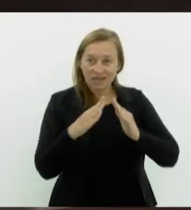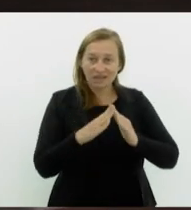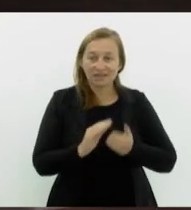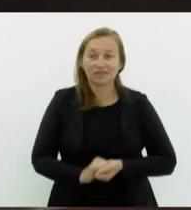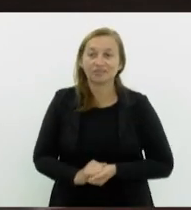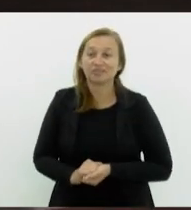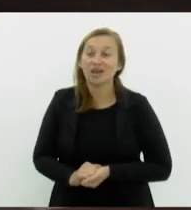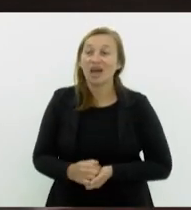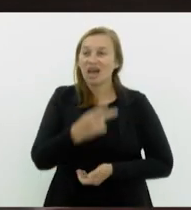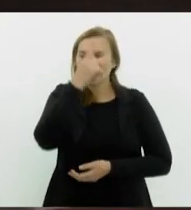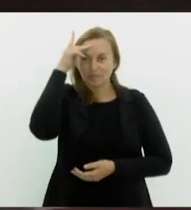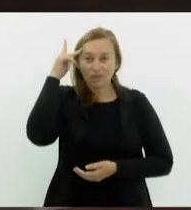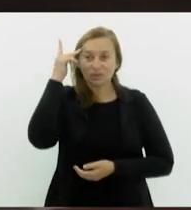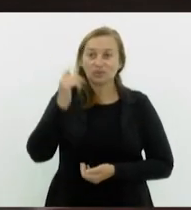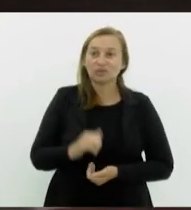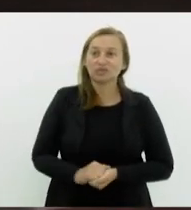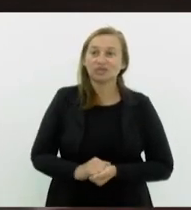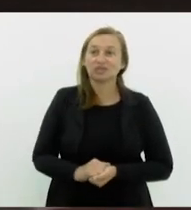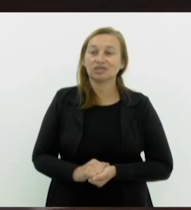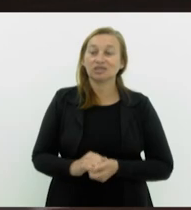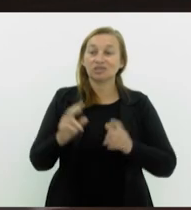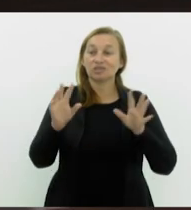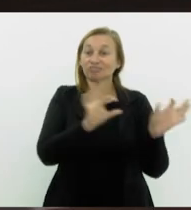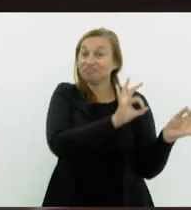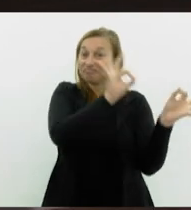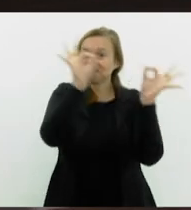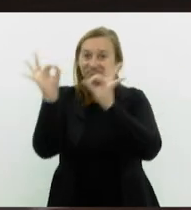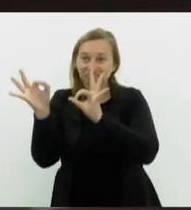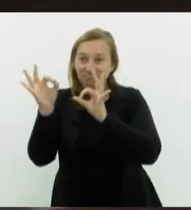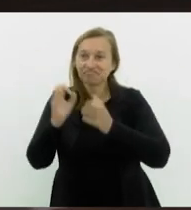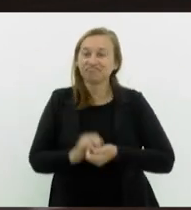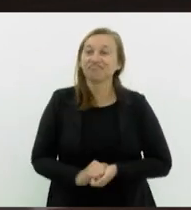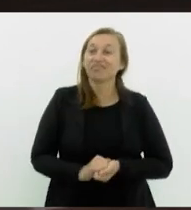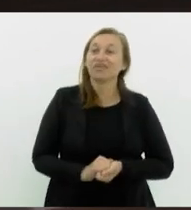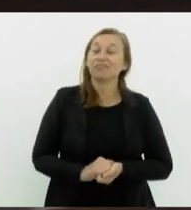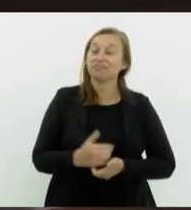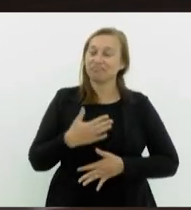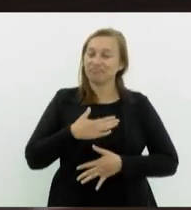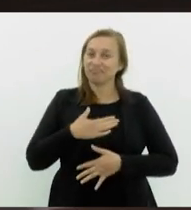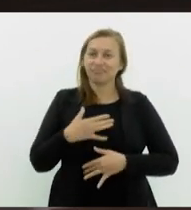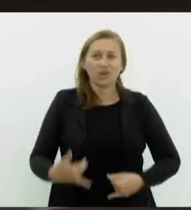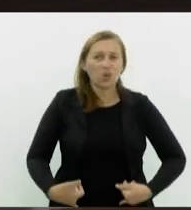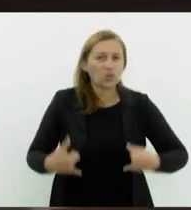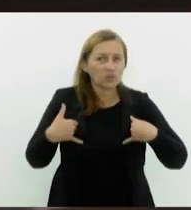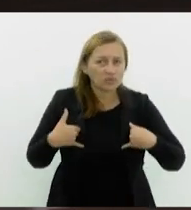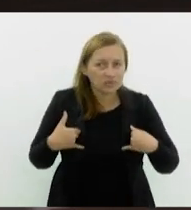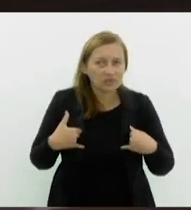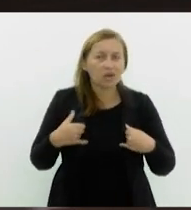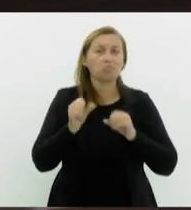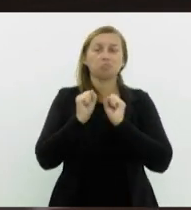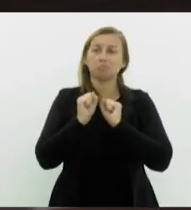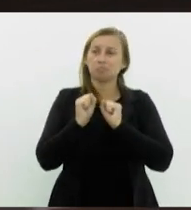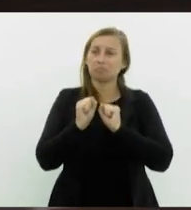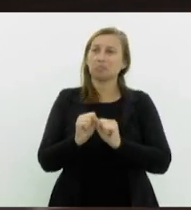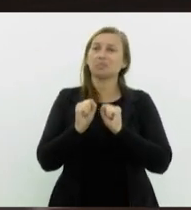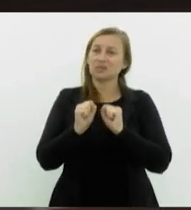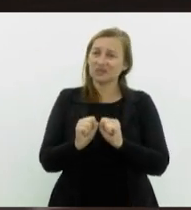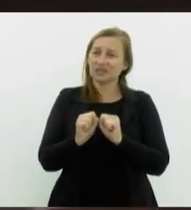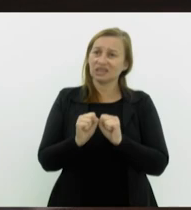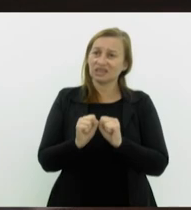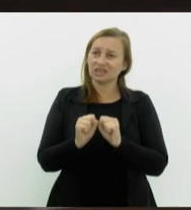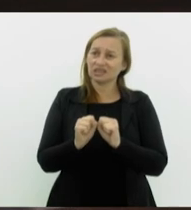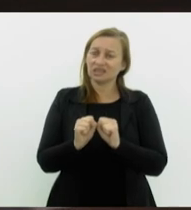as pessoas que estão nos assistindo. Para mim é uma honra muito grande poder